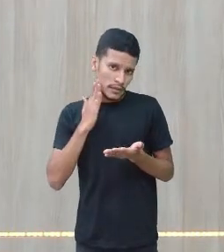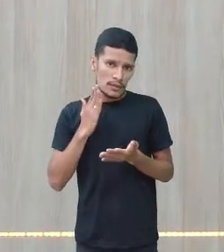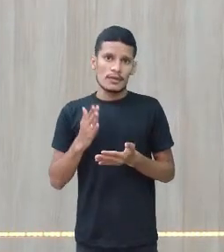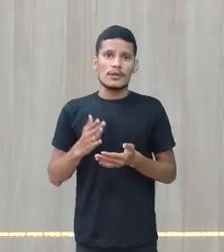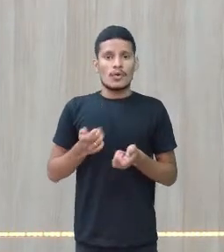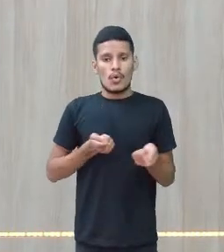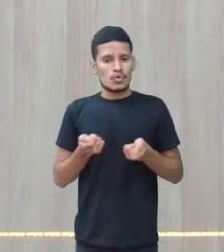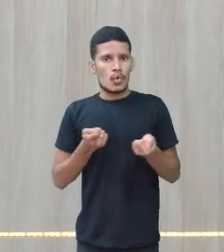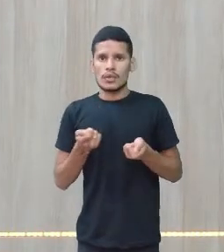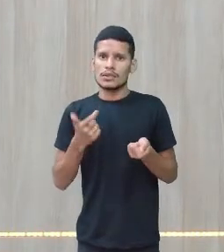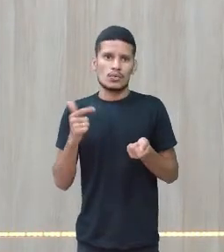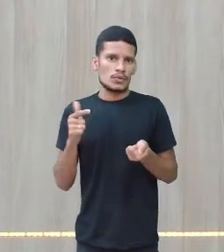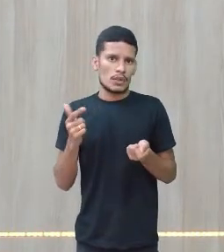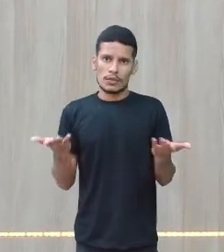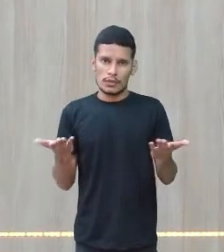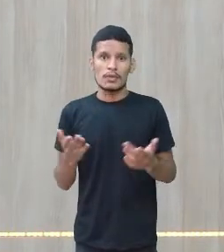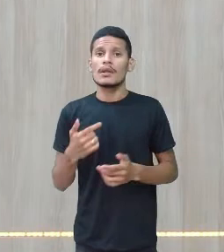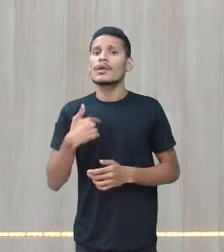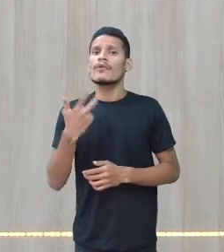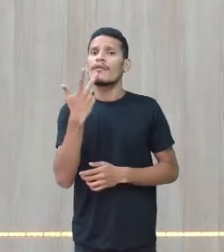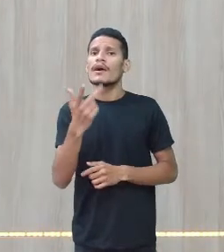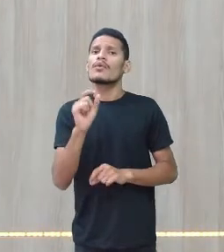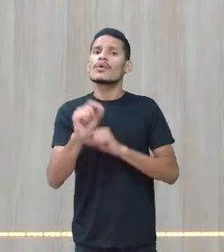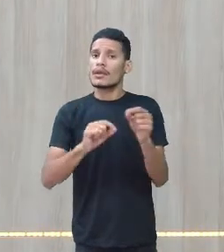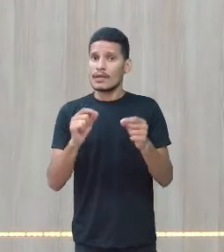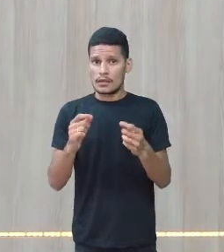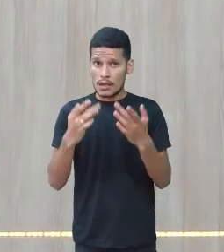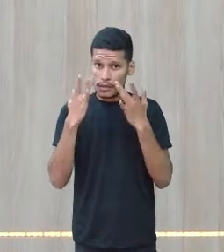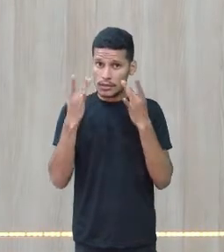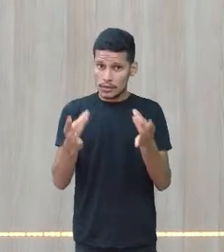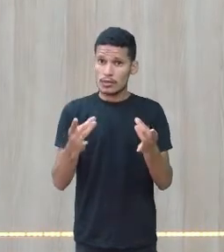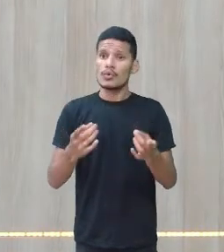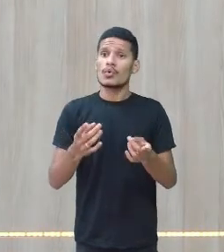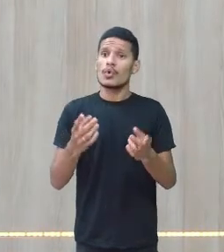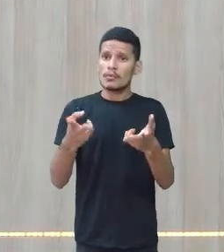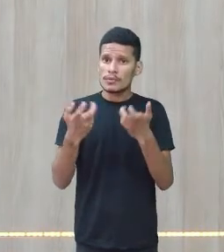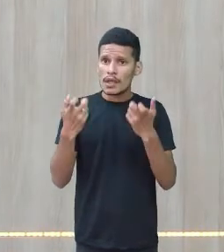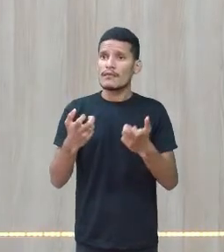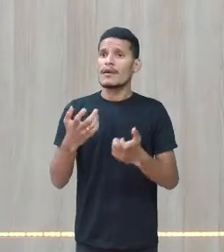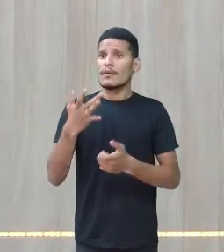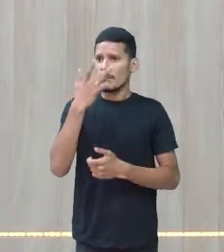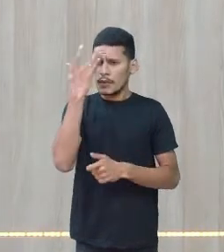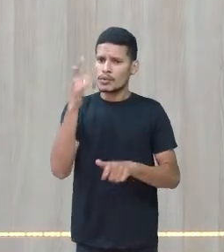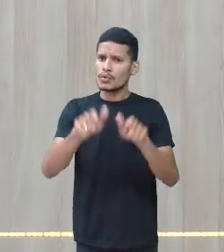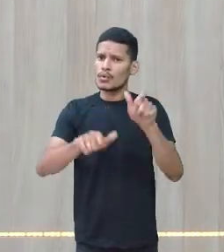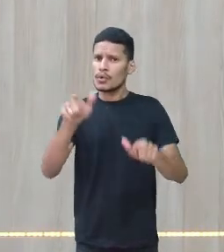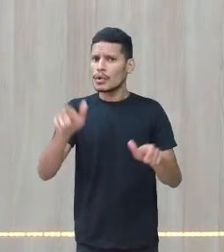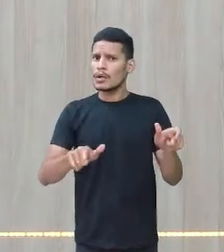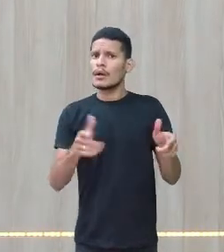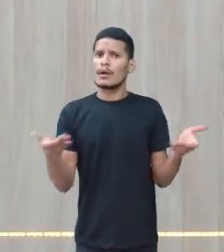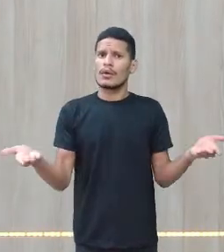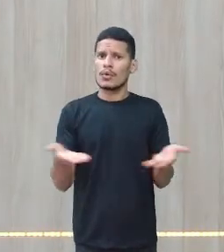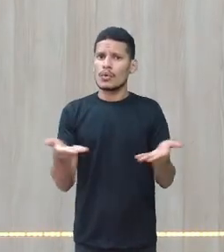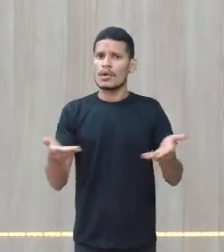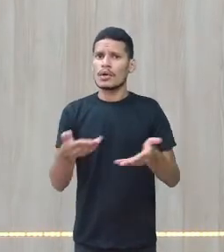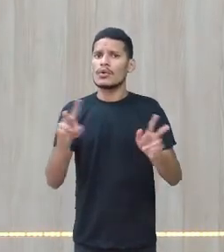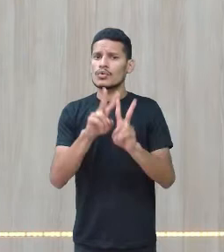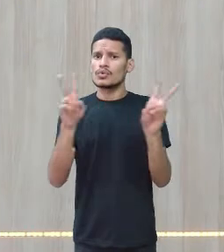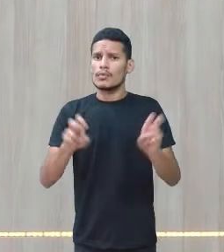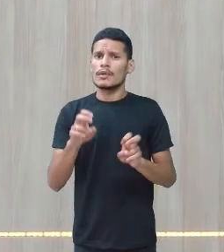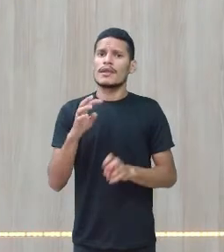como controlar. E o que é que eu estou querendo chamar a atenção? Observa bem, né? Agora, na questão aí dos